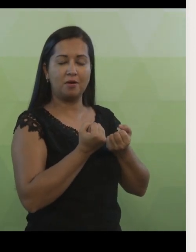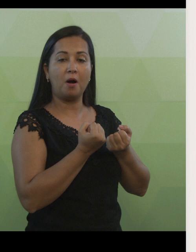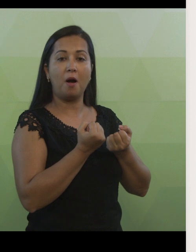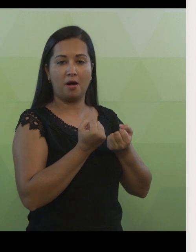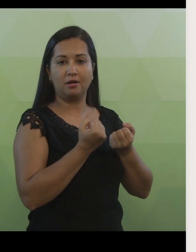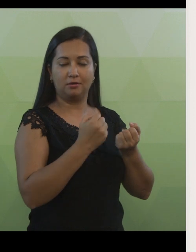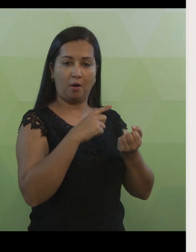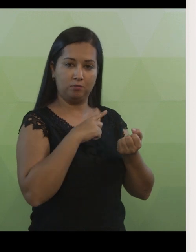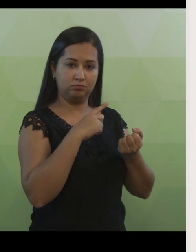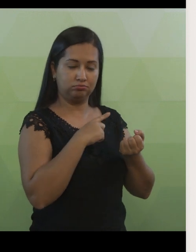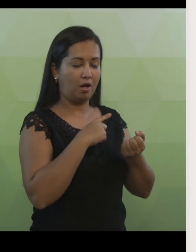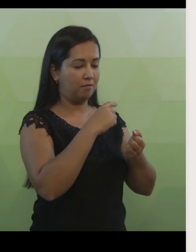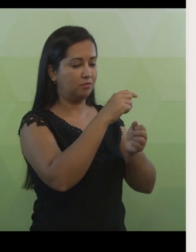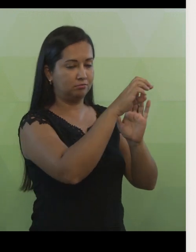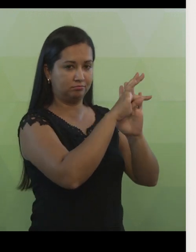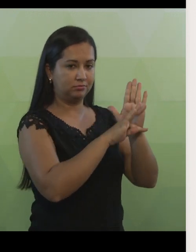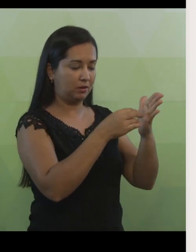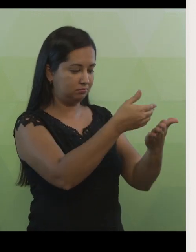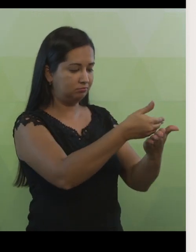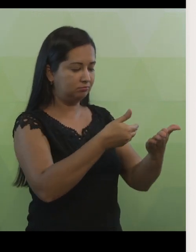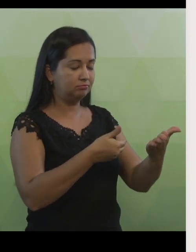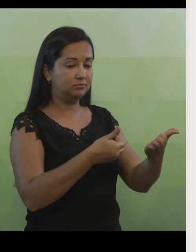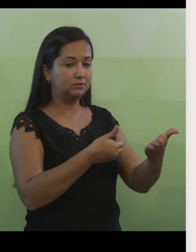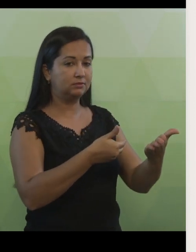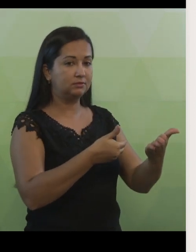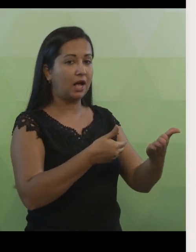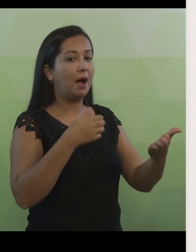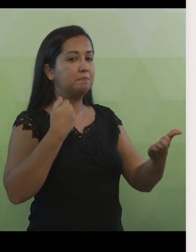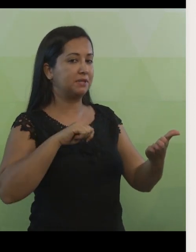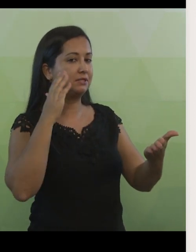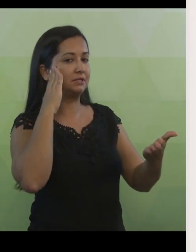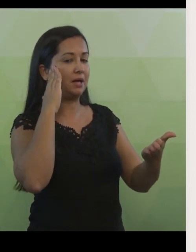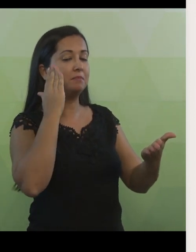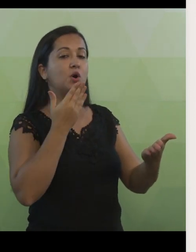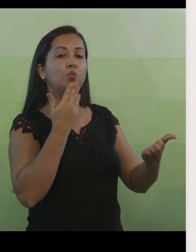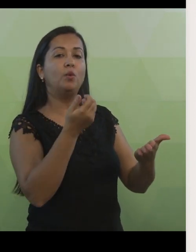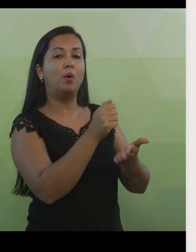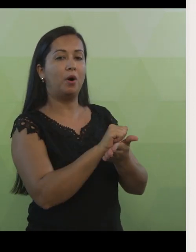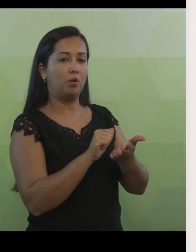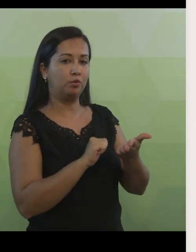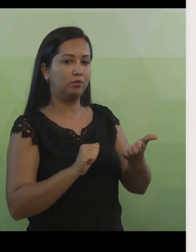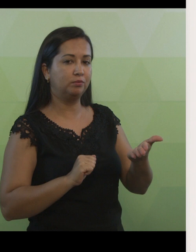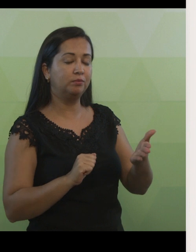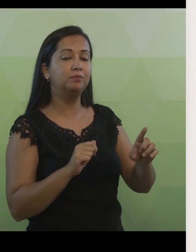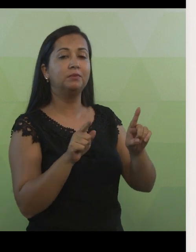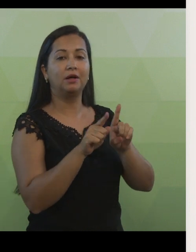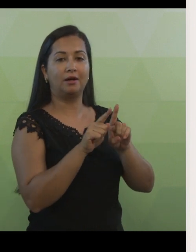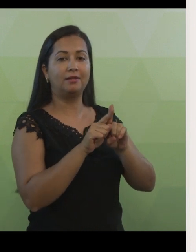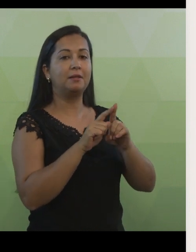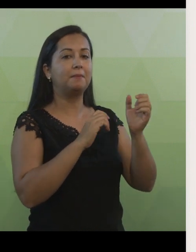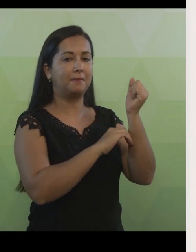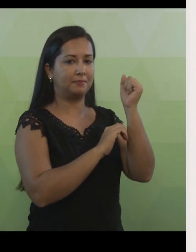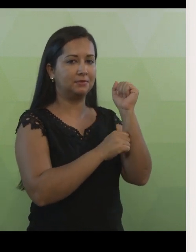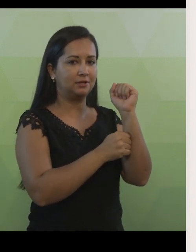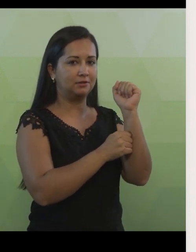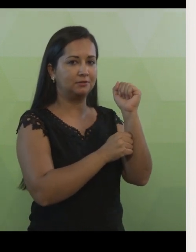o receptor receberá a mensagem criptografada e, se tiver conhecimento do algoritmo utilizado e a chave, poderá obter a mensagem